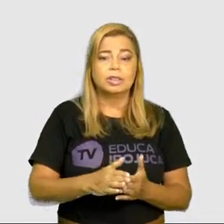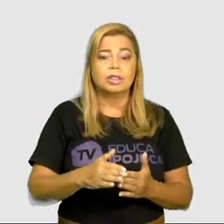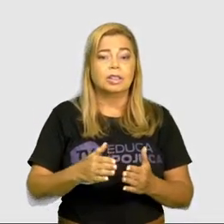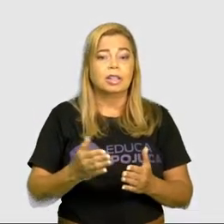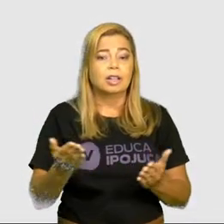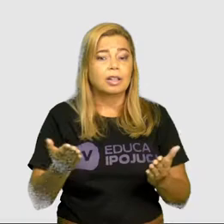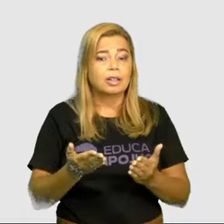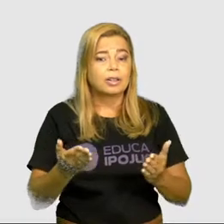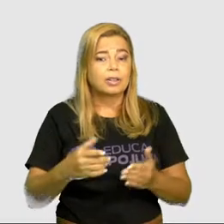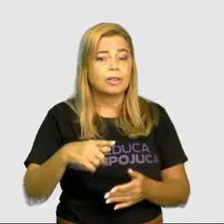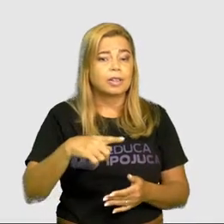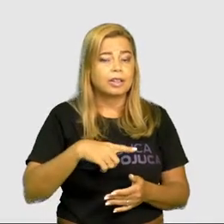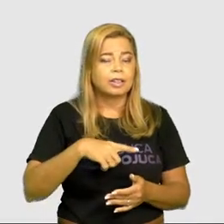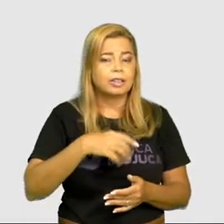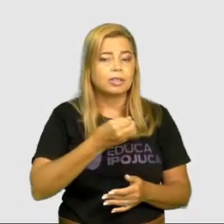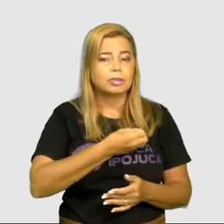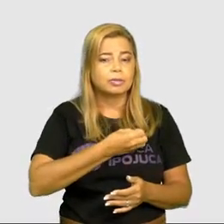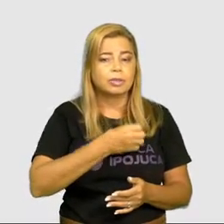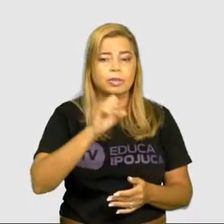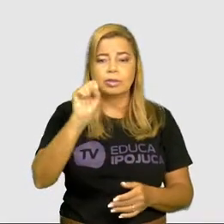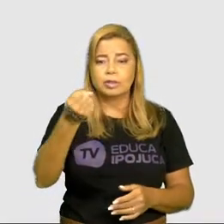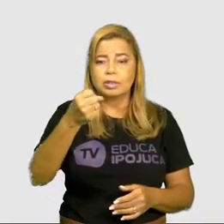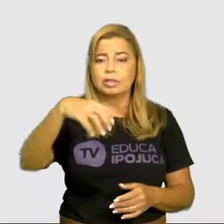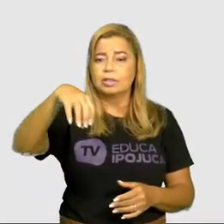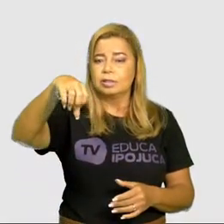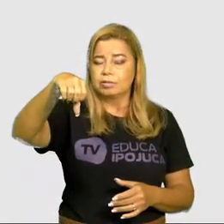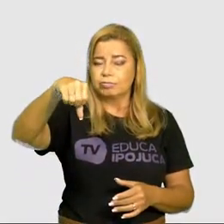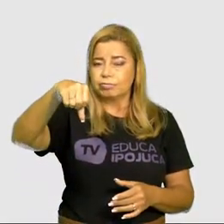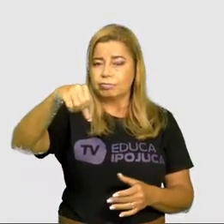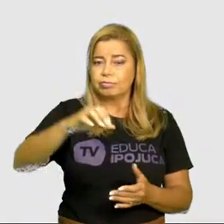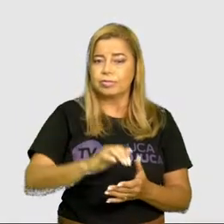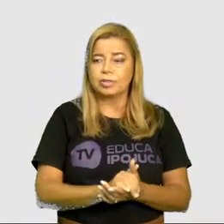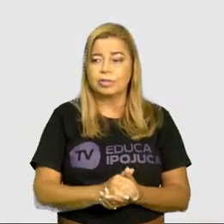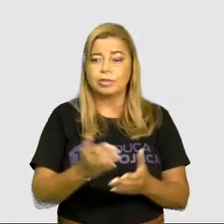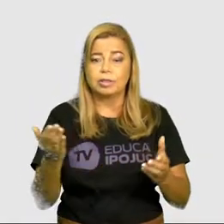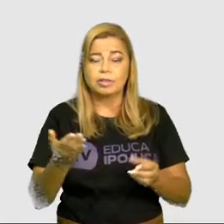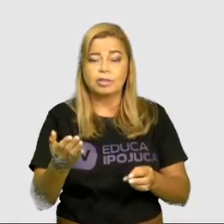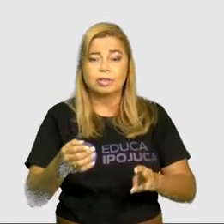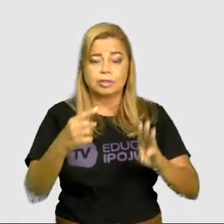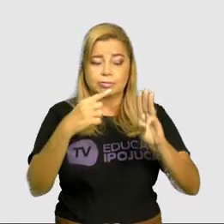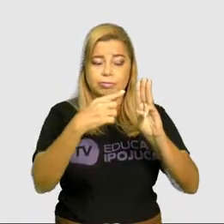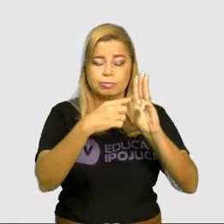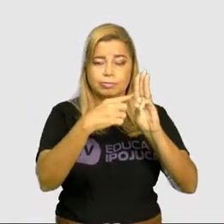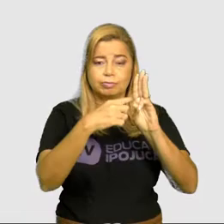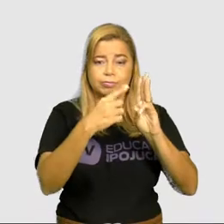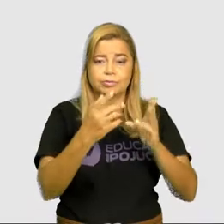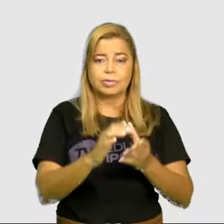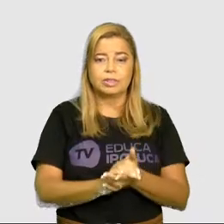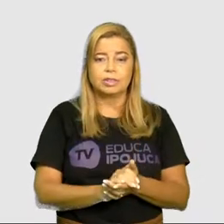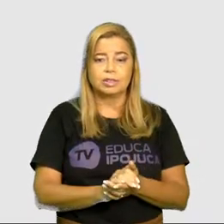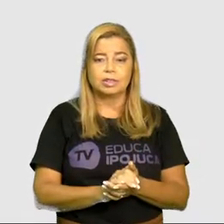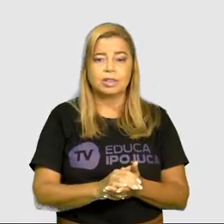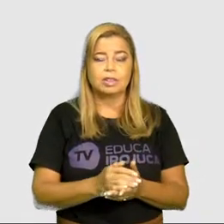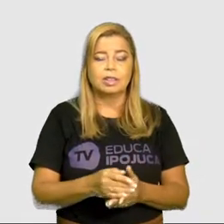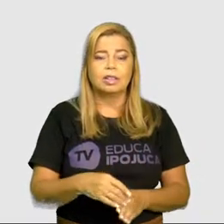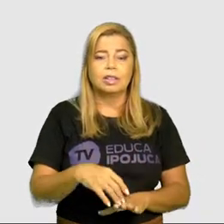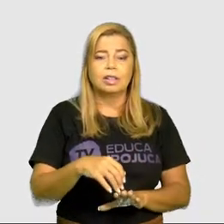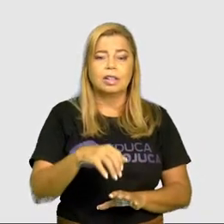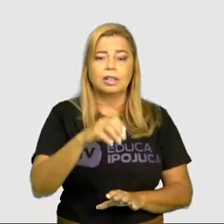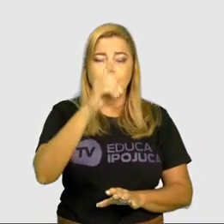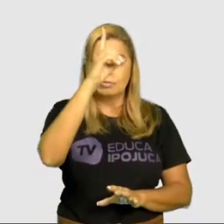89. Agora vamos para a casa da nossa centena. As bolinhas amarelas. Cada